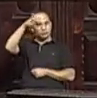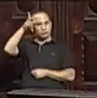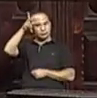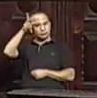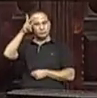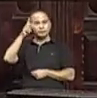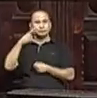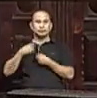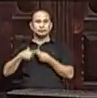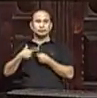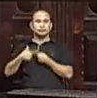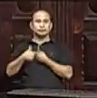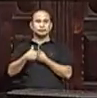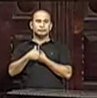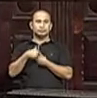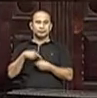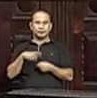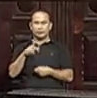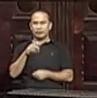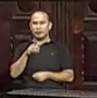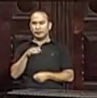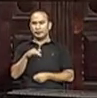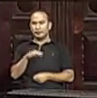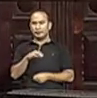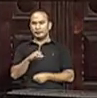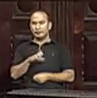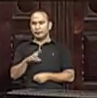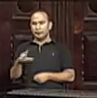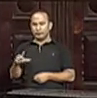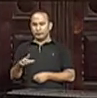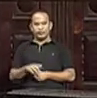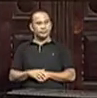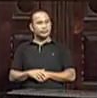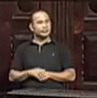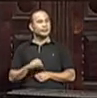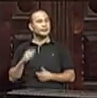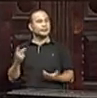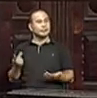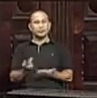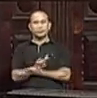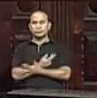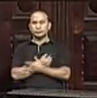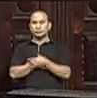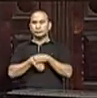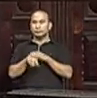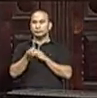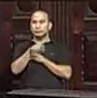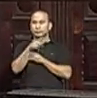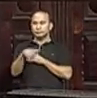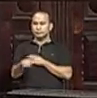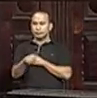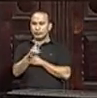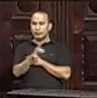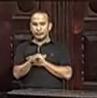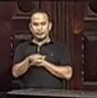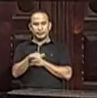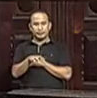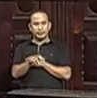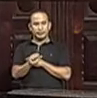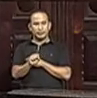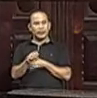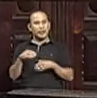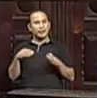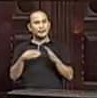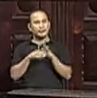do município da capital. E, com isso, suspendia a liminar até